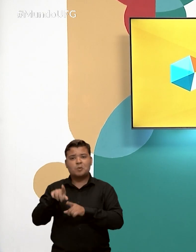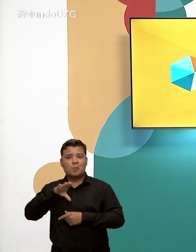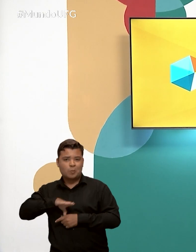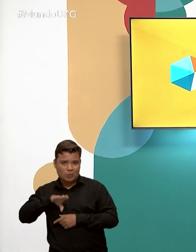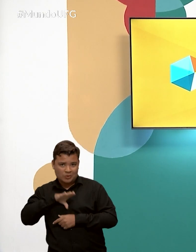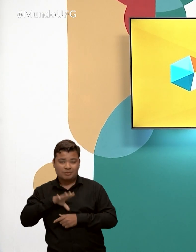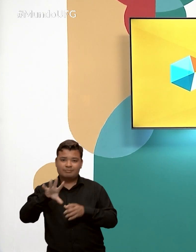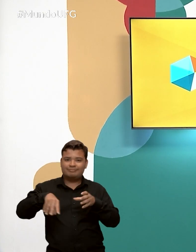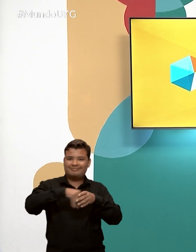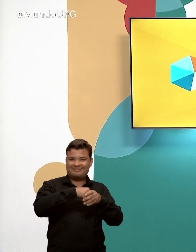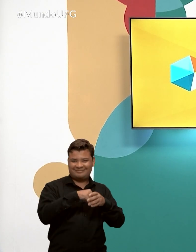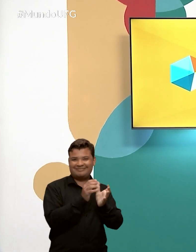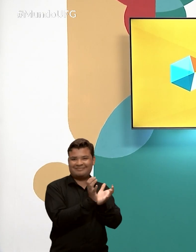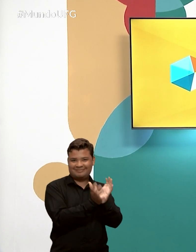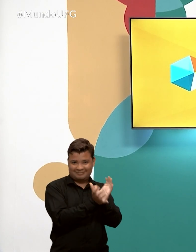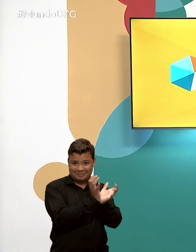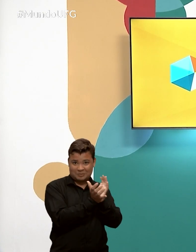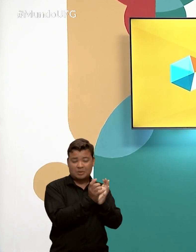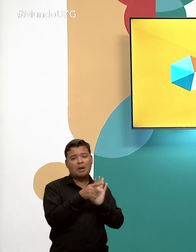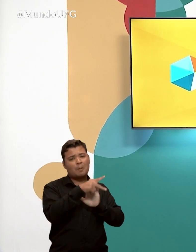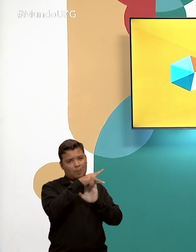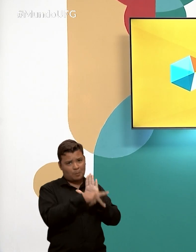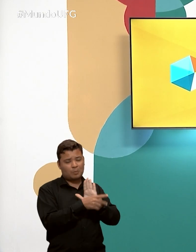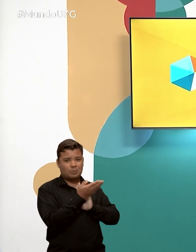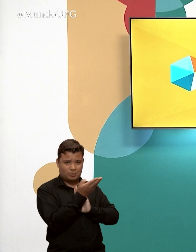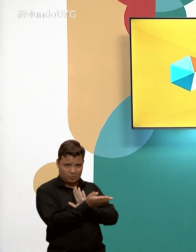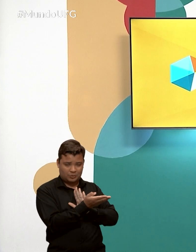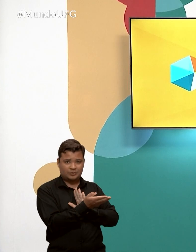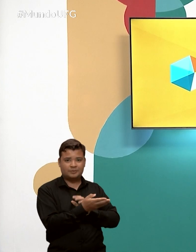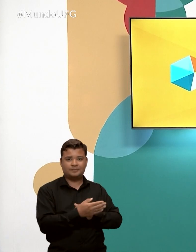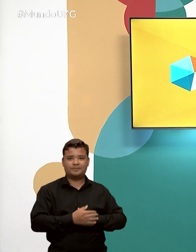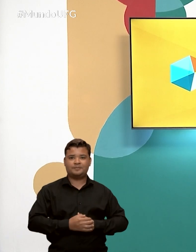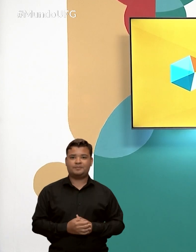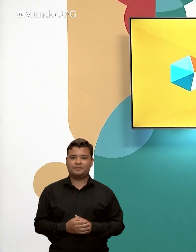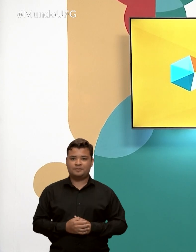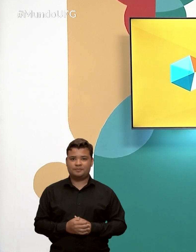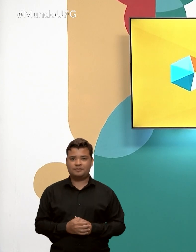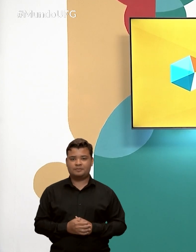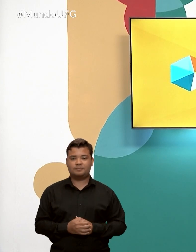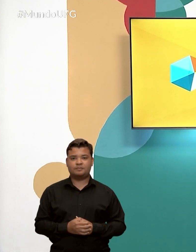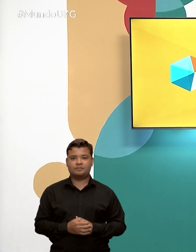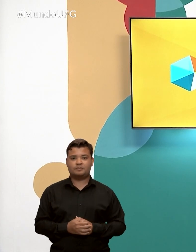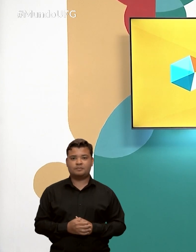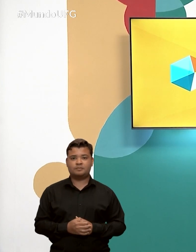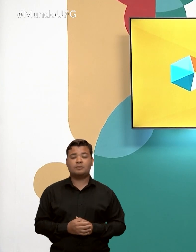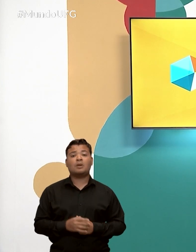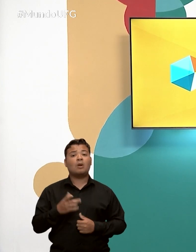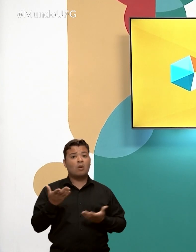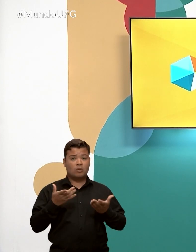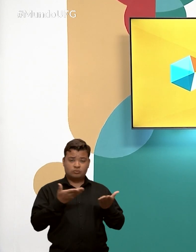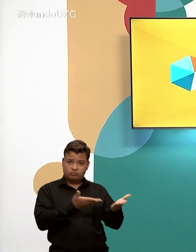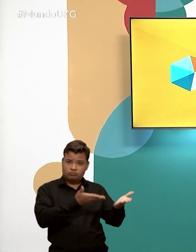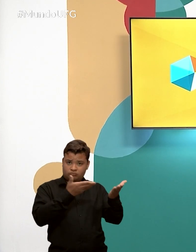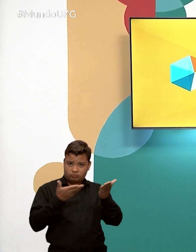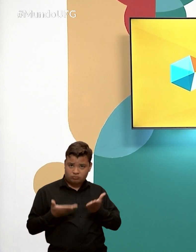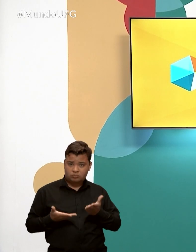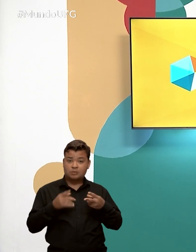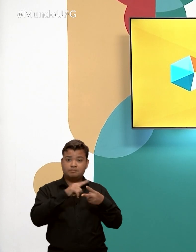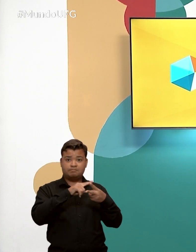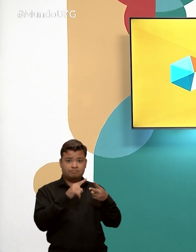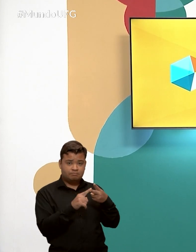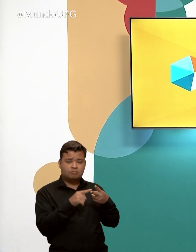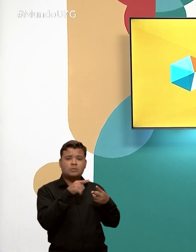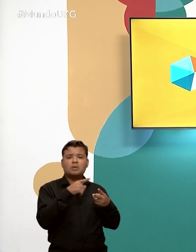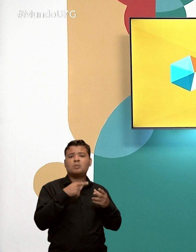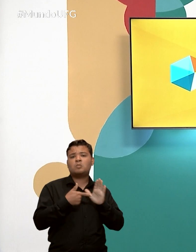da Bibliolibras, que é esse projeto, Biblioteca Brasileira de Português e Libras. Nossos convidados de hoje vão dar